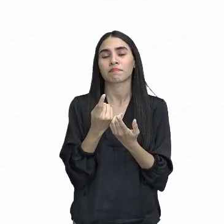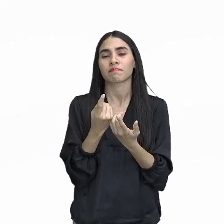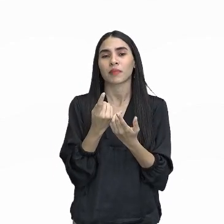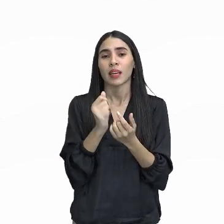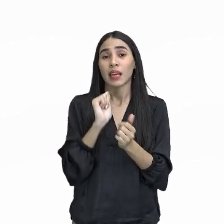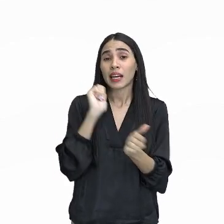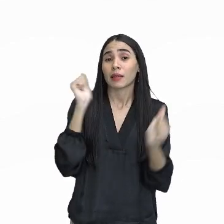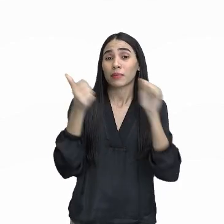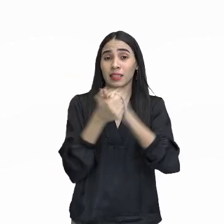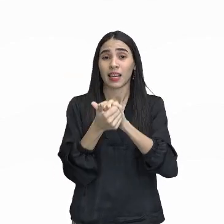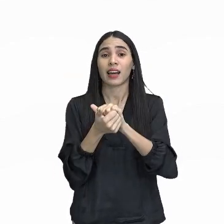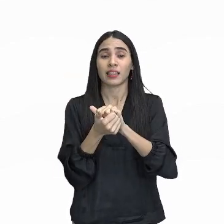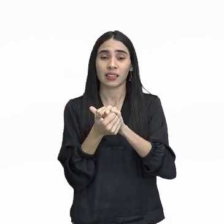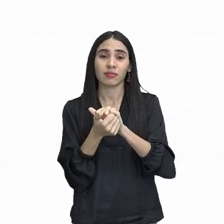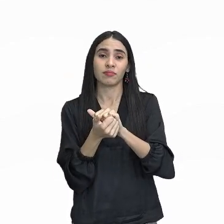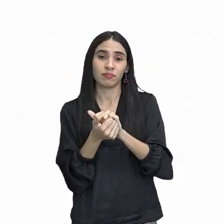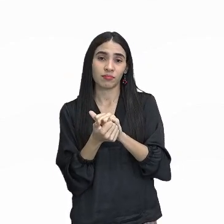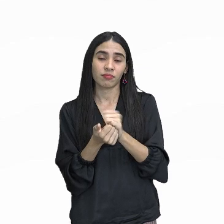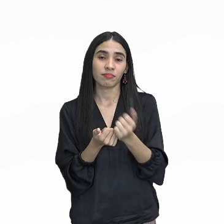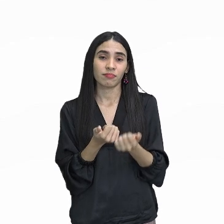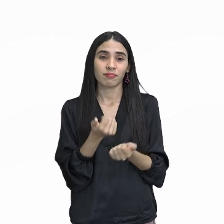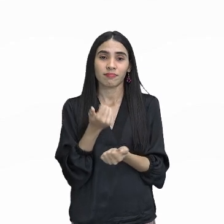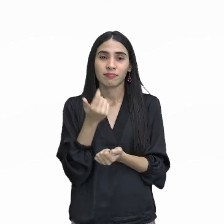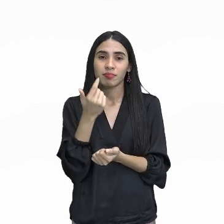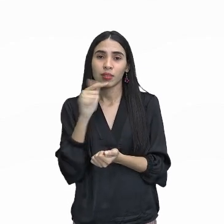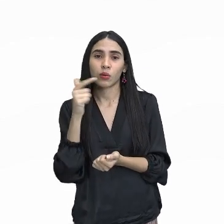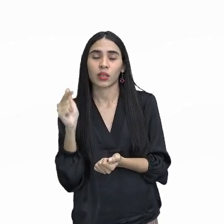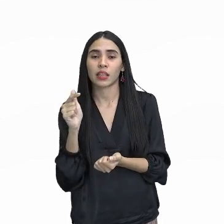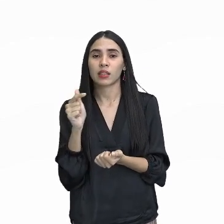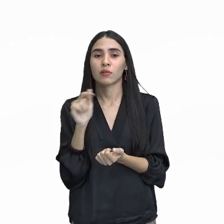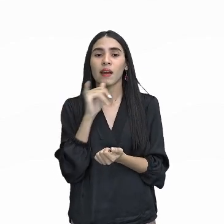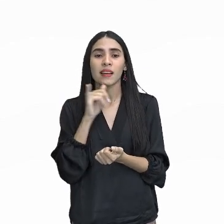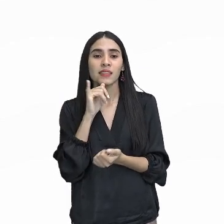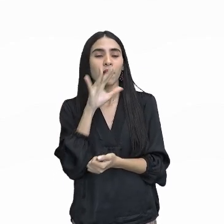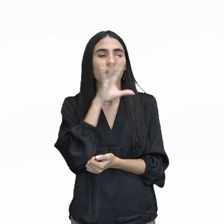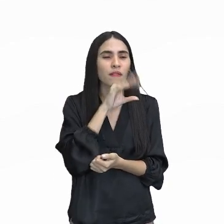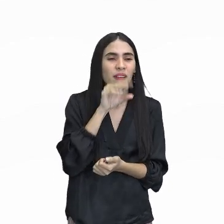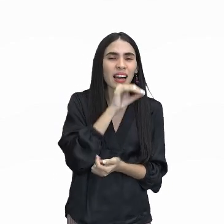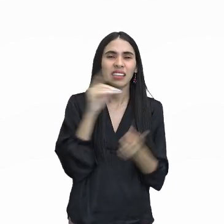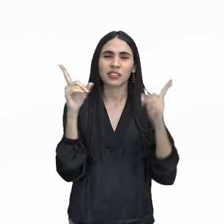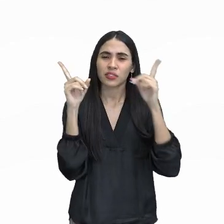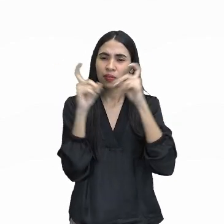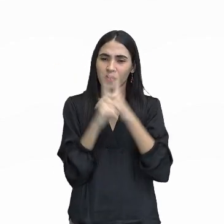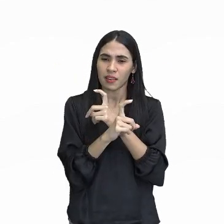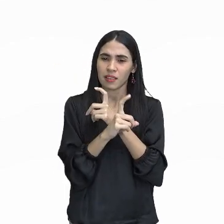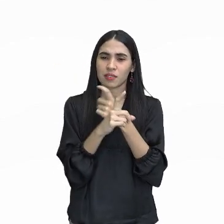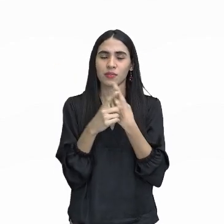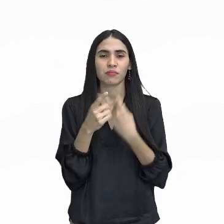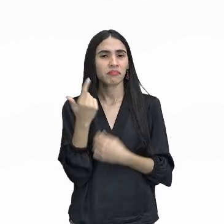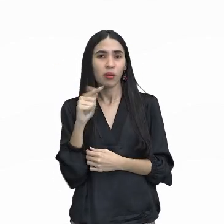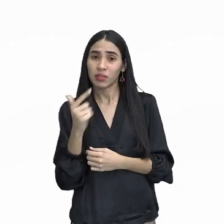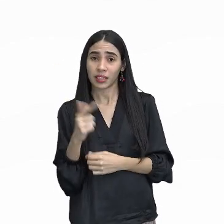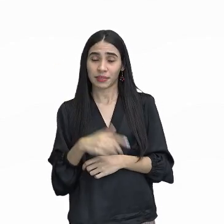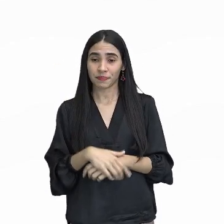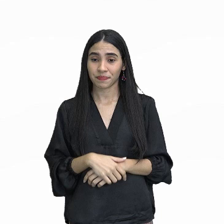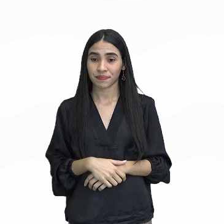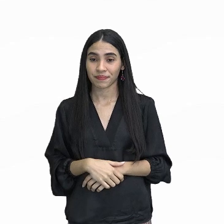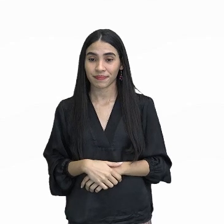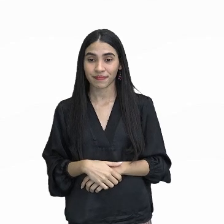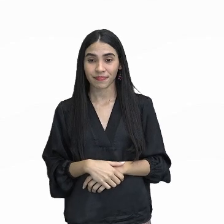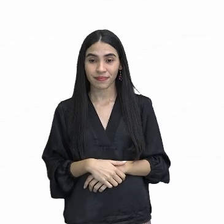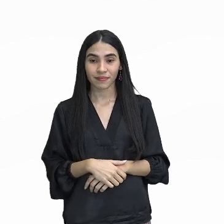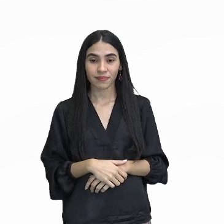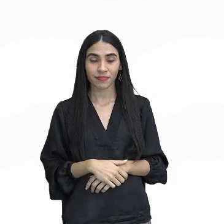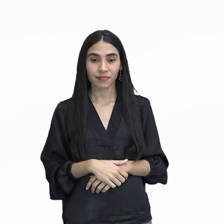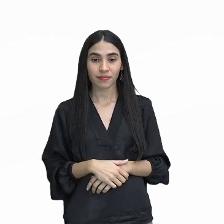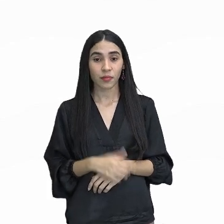atualizadas, não trazendo mais aquelas falas tão rebuscadas. E quando falamos